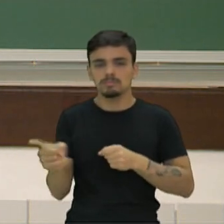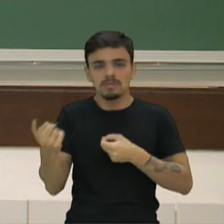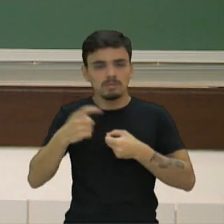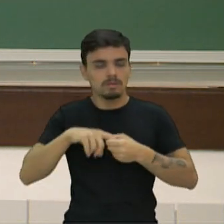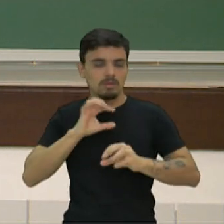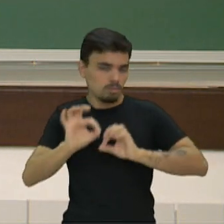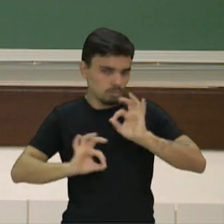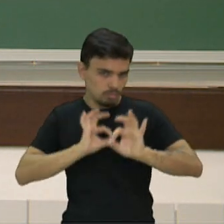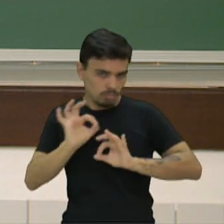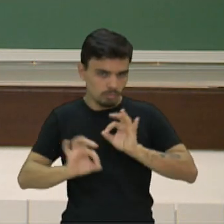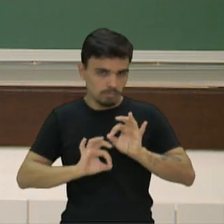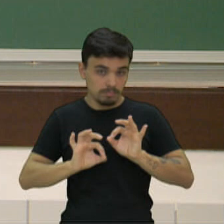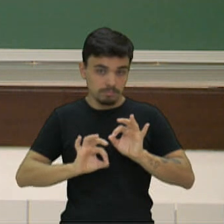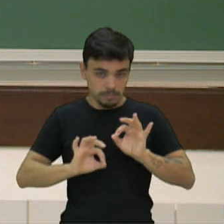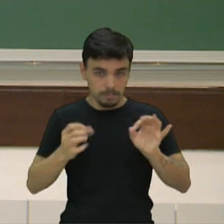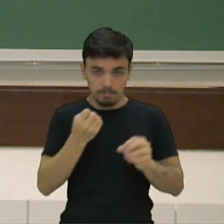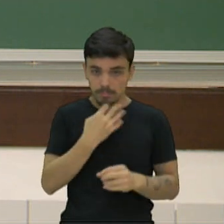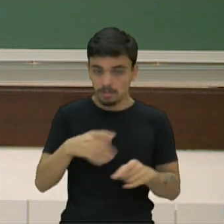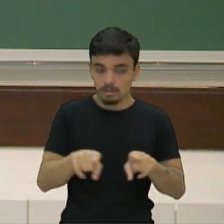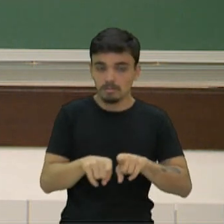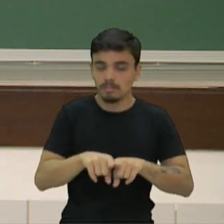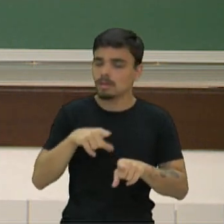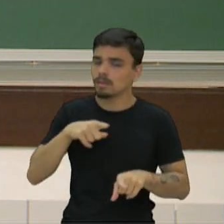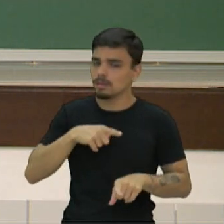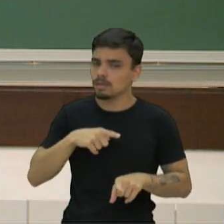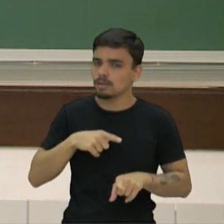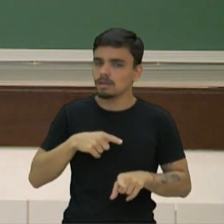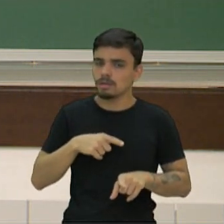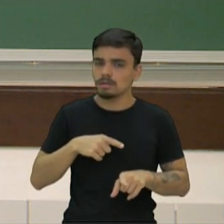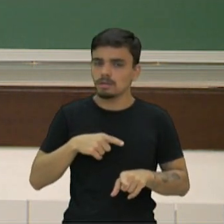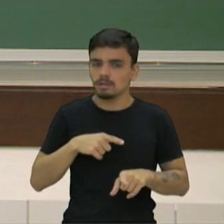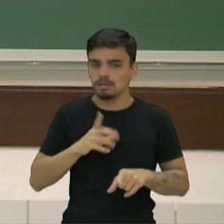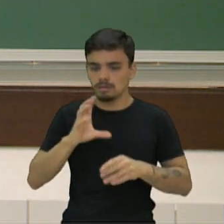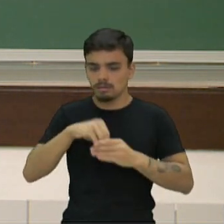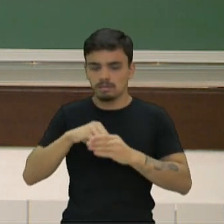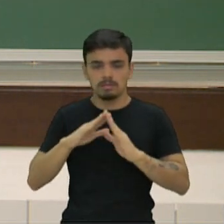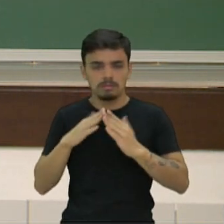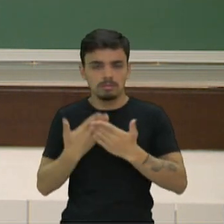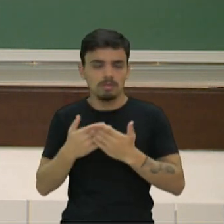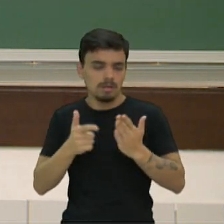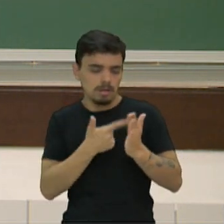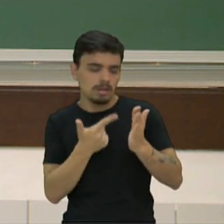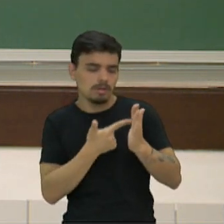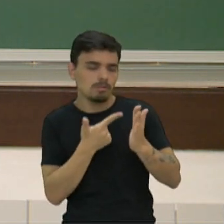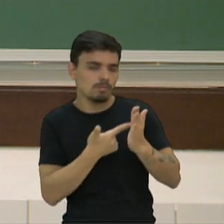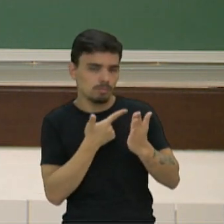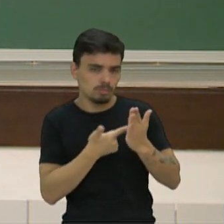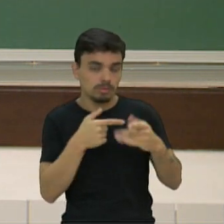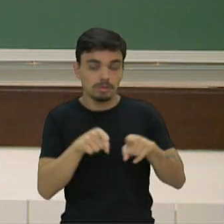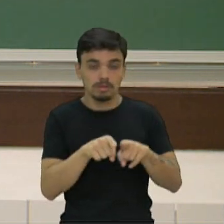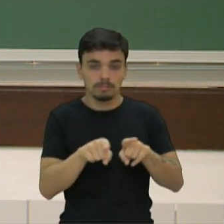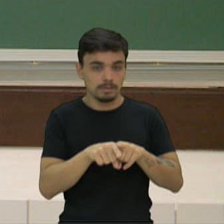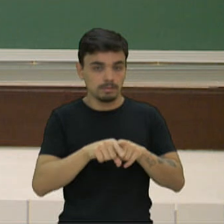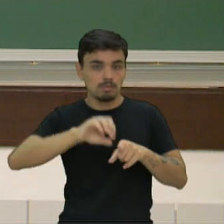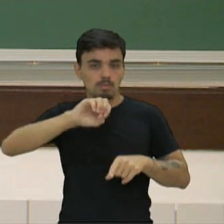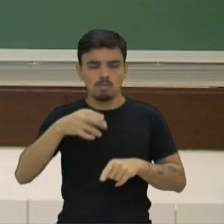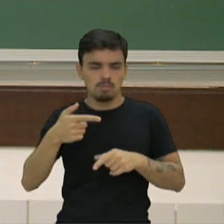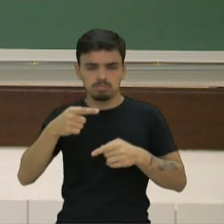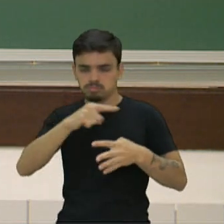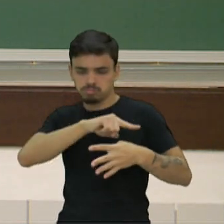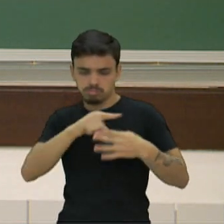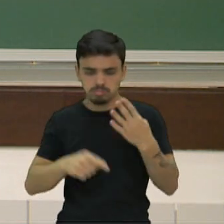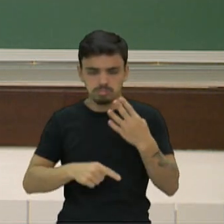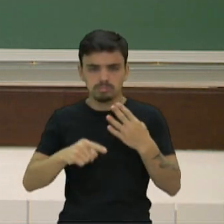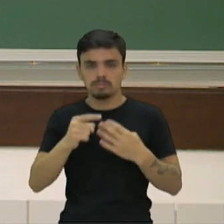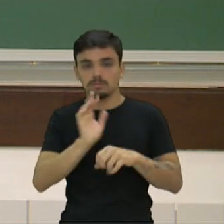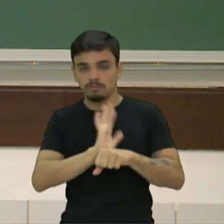até se preparar bem. E também existem fontes externas que você pode estar pesquisando, teu livro didático, outros vídeos no